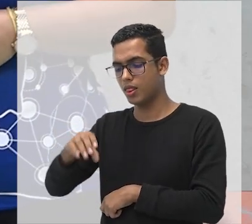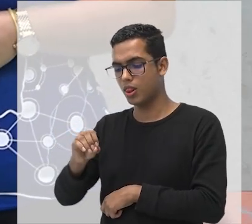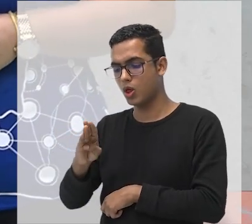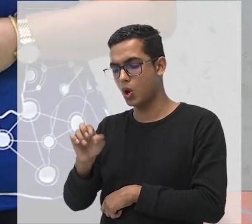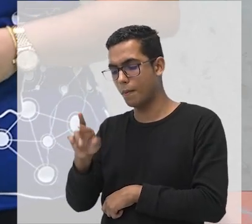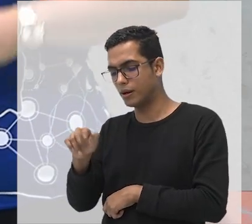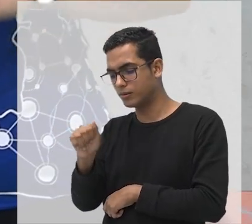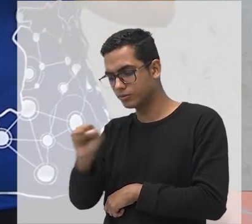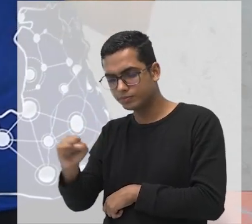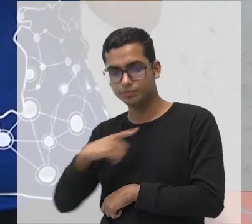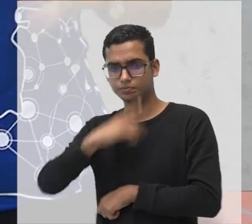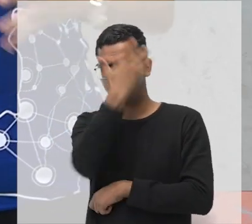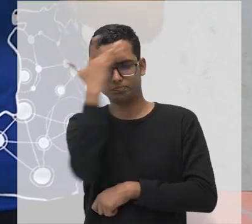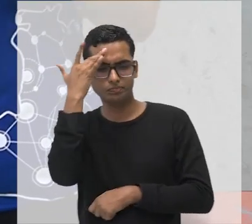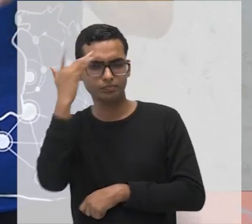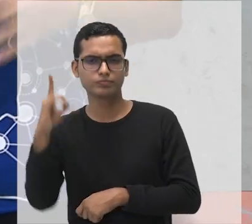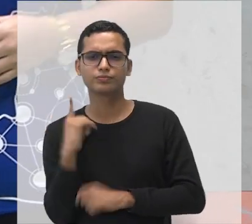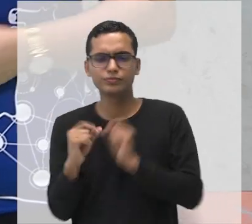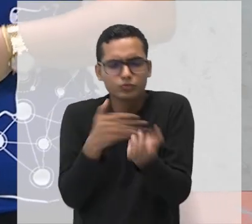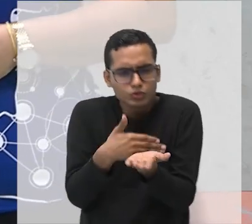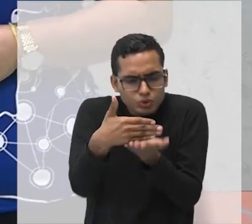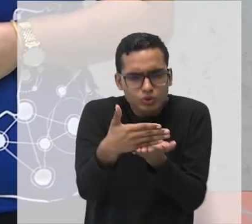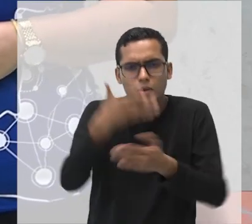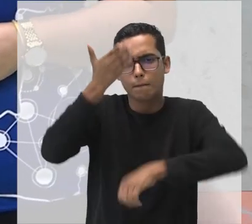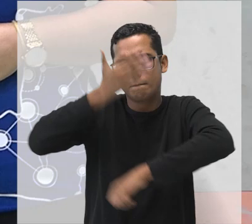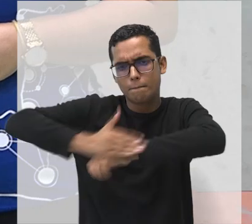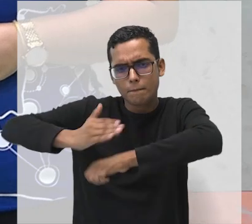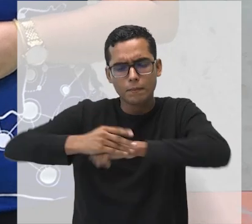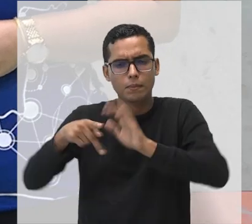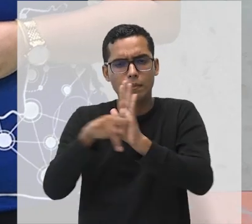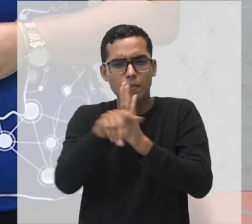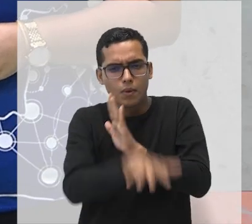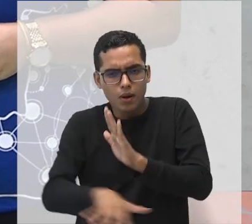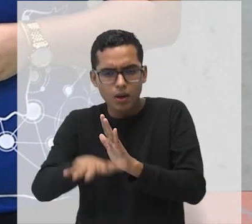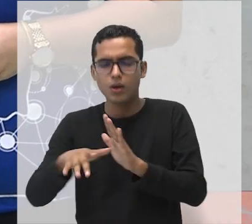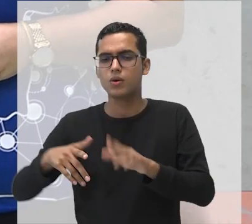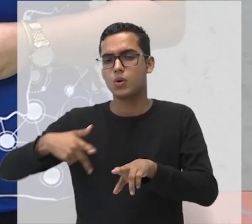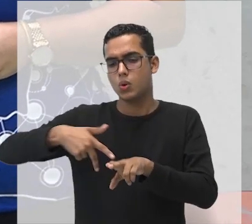para pessoas que estão ali no início da prática do skate.